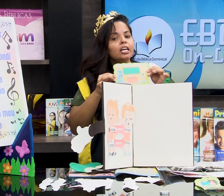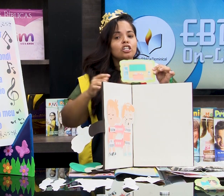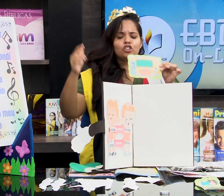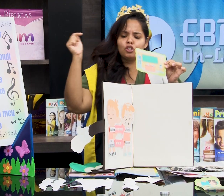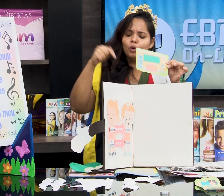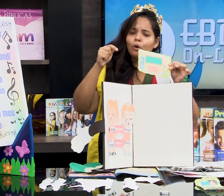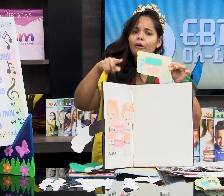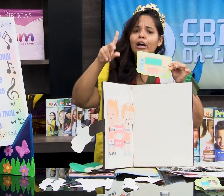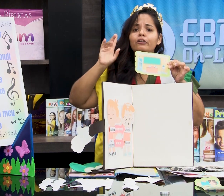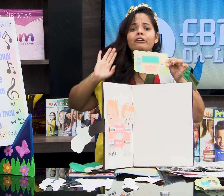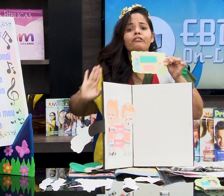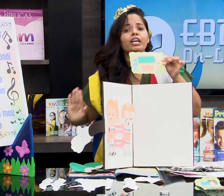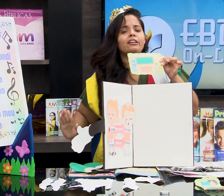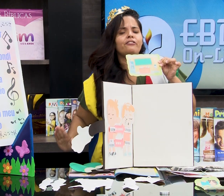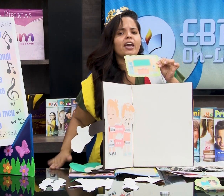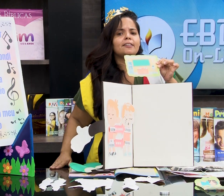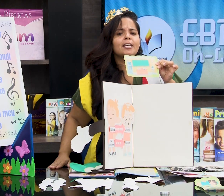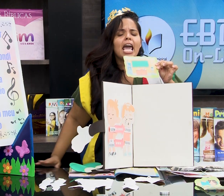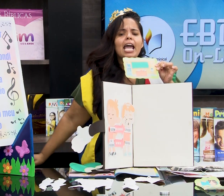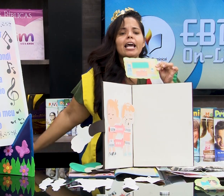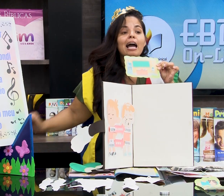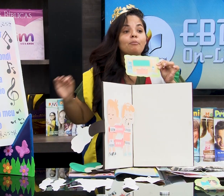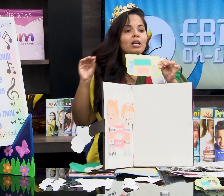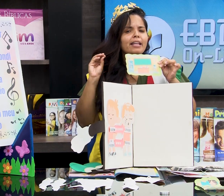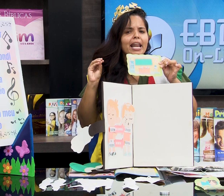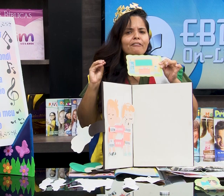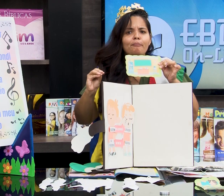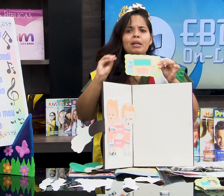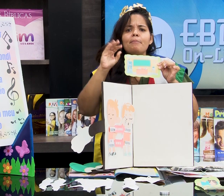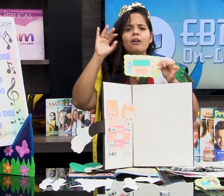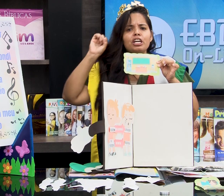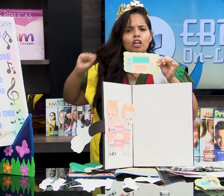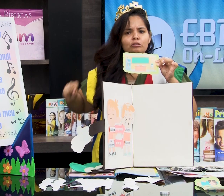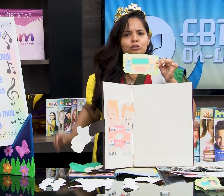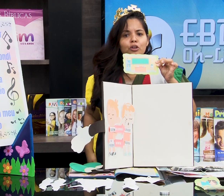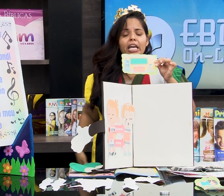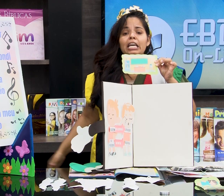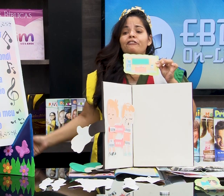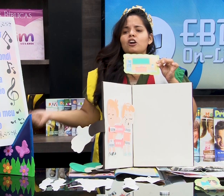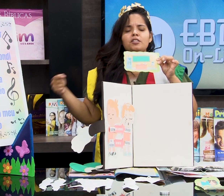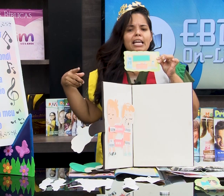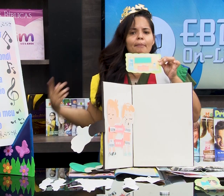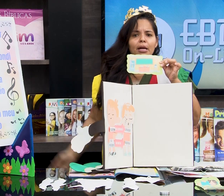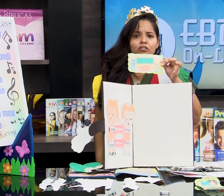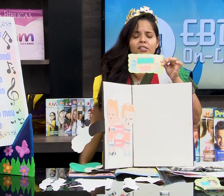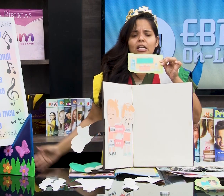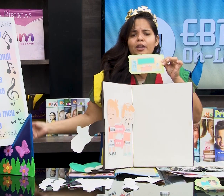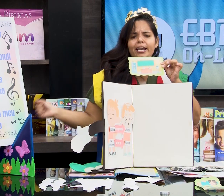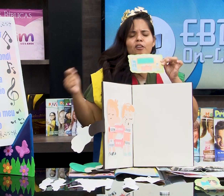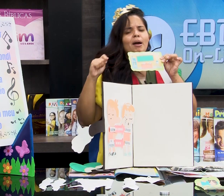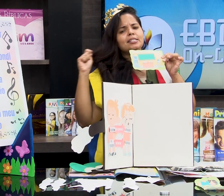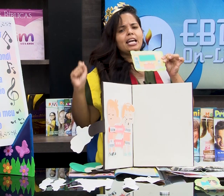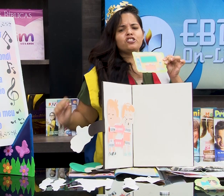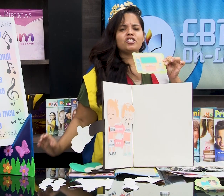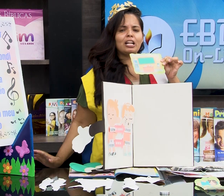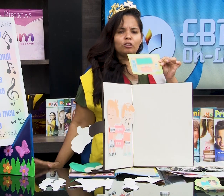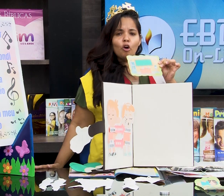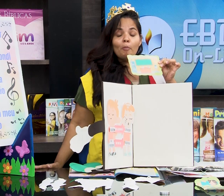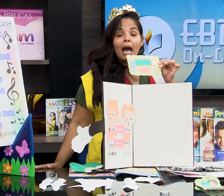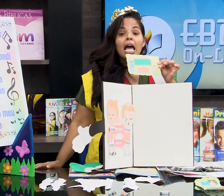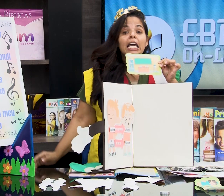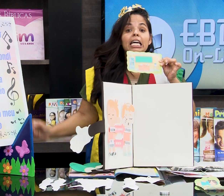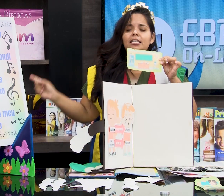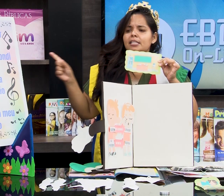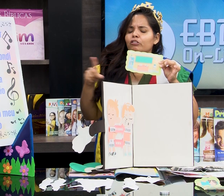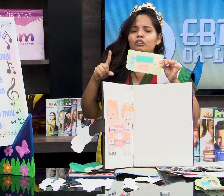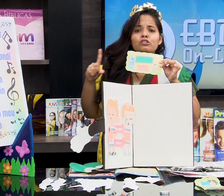escola, João, olha o que foi que ele fez. Ele acabou a tarefa primeiro que todo mundo e ficou se gabando, dizendo que ele era o mais inteligente da